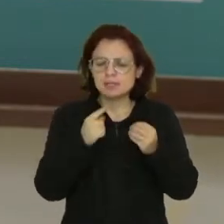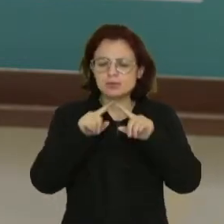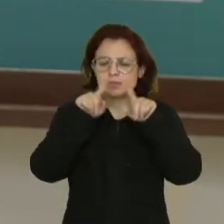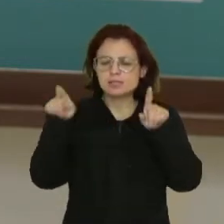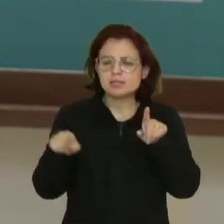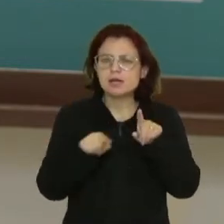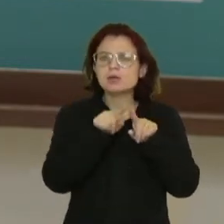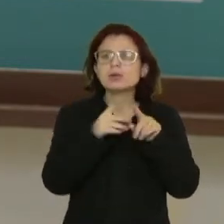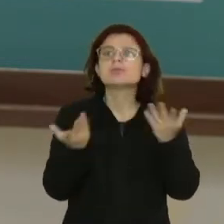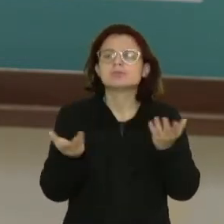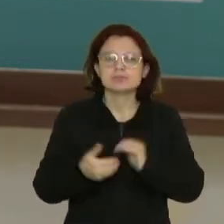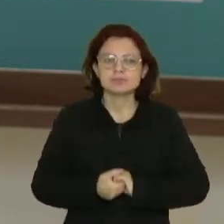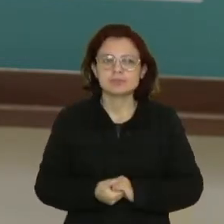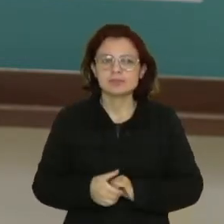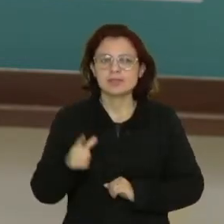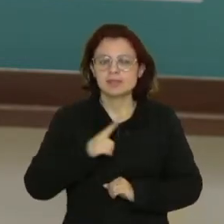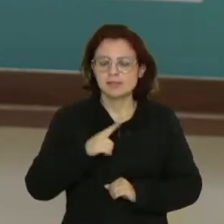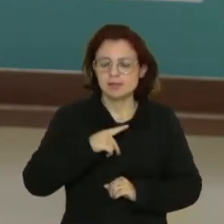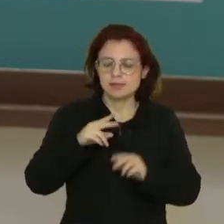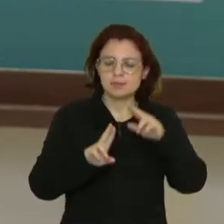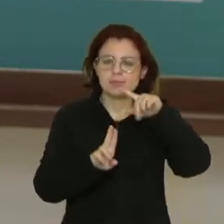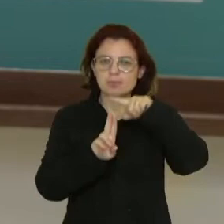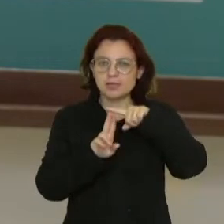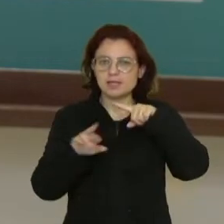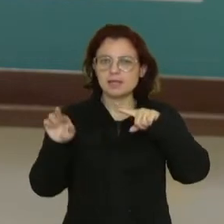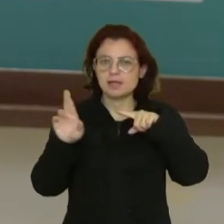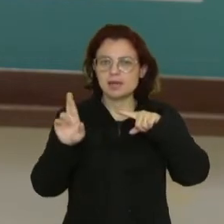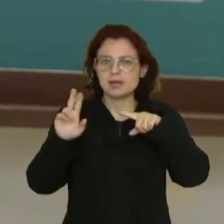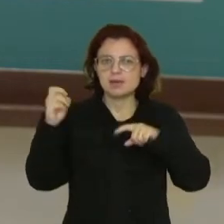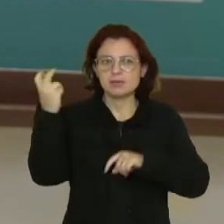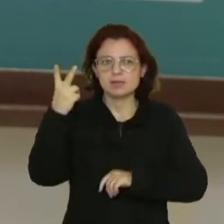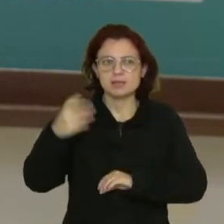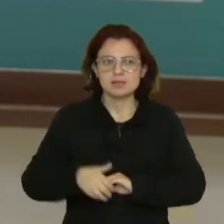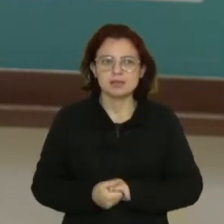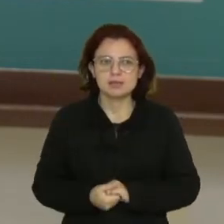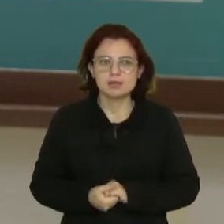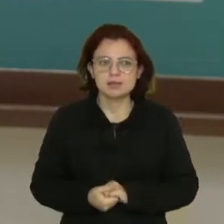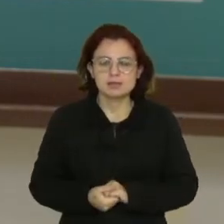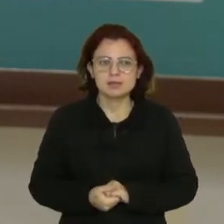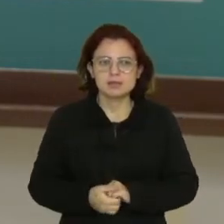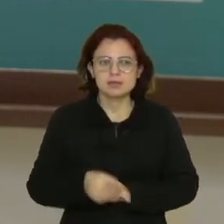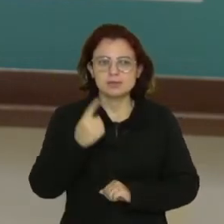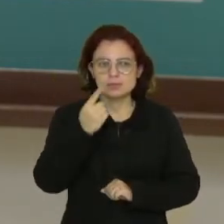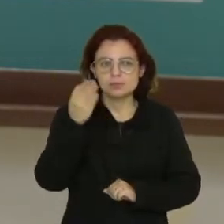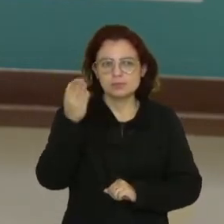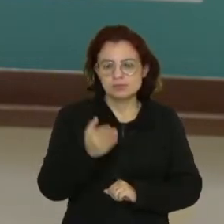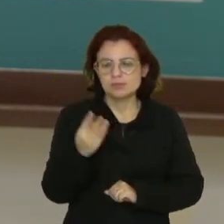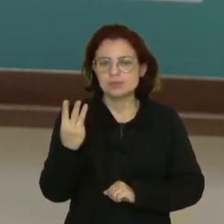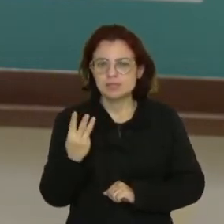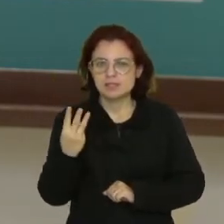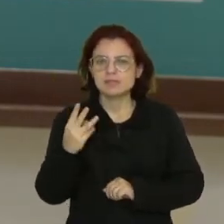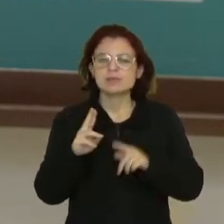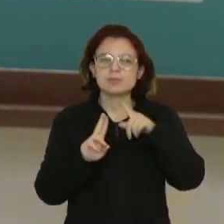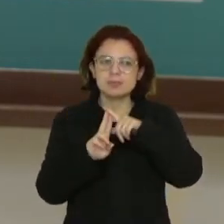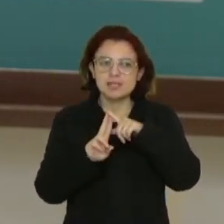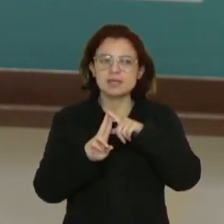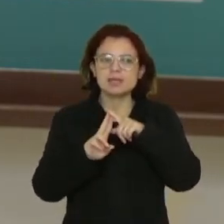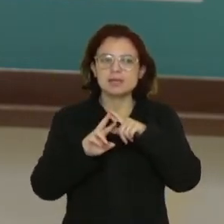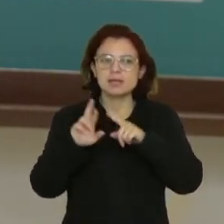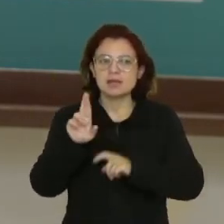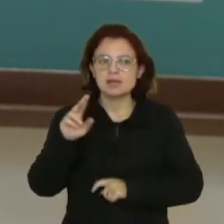sigo pi R ao quadrado Portanto o volume de um cone e vai ser um terço e pi R ao quadrado